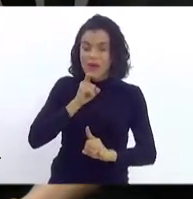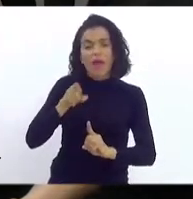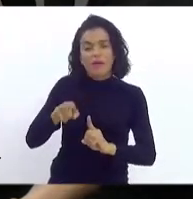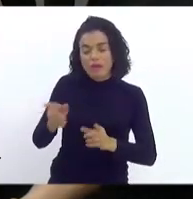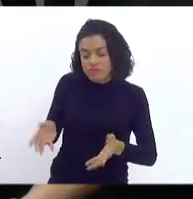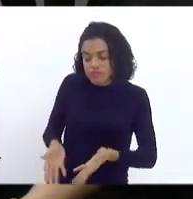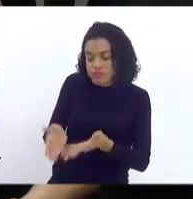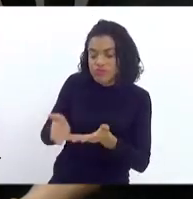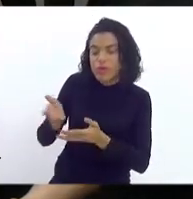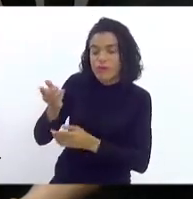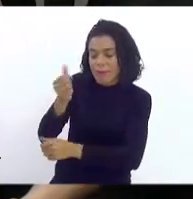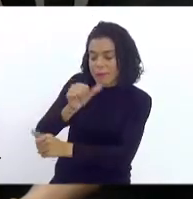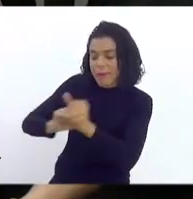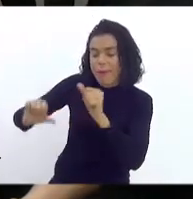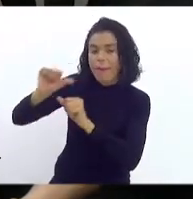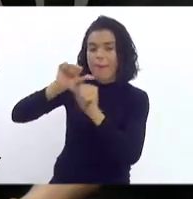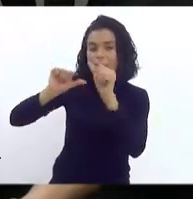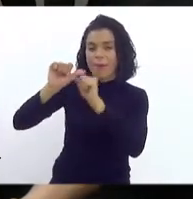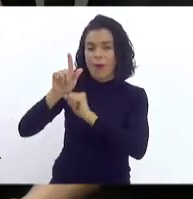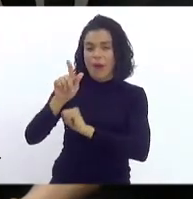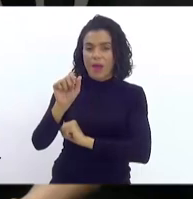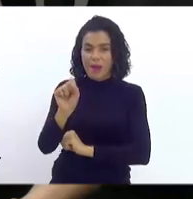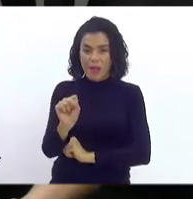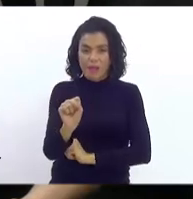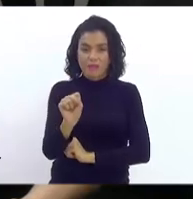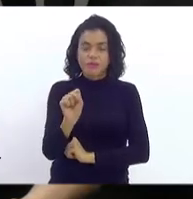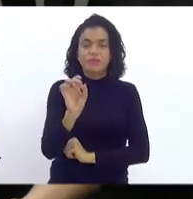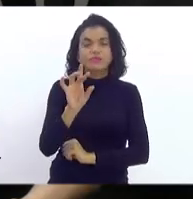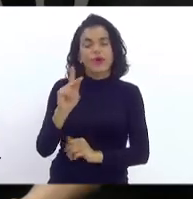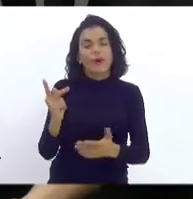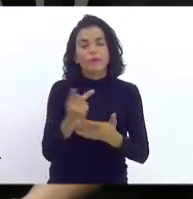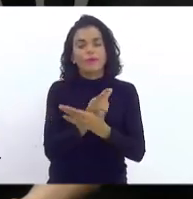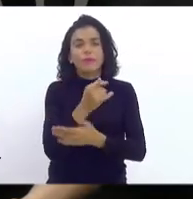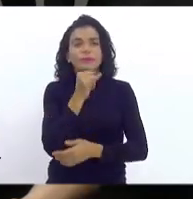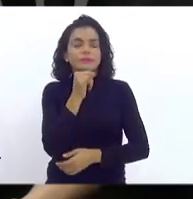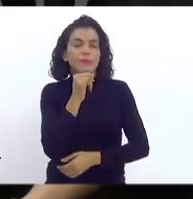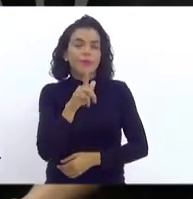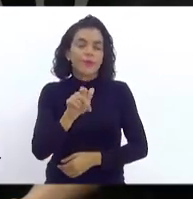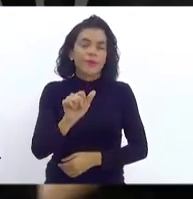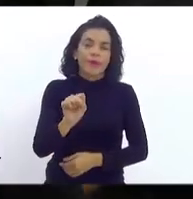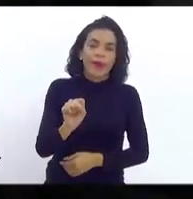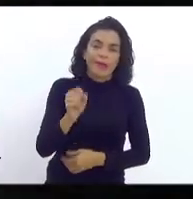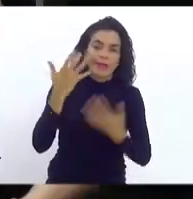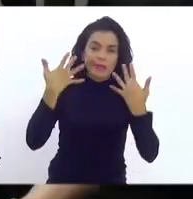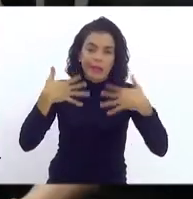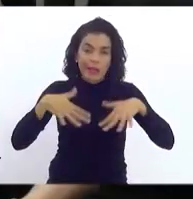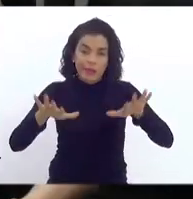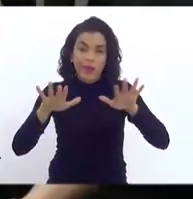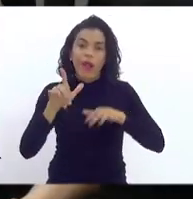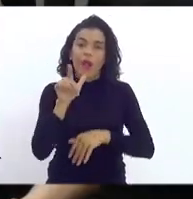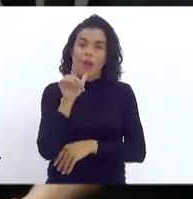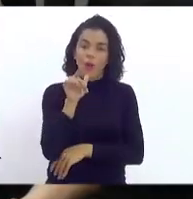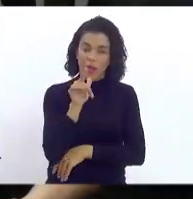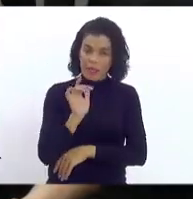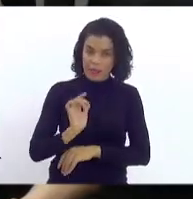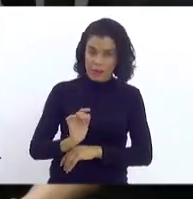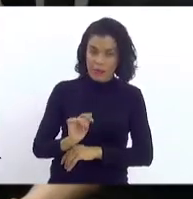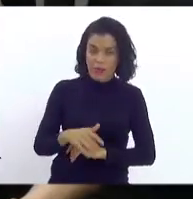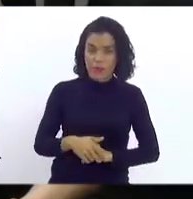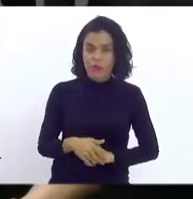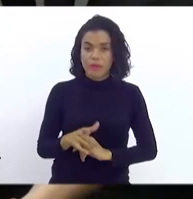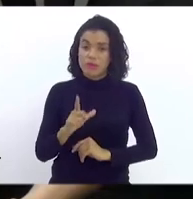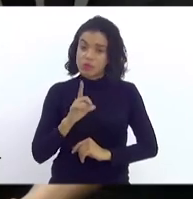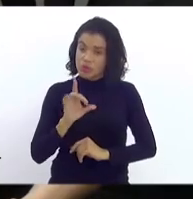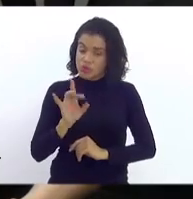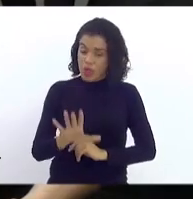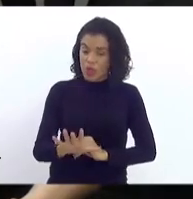A regasificação ela só ocorre em caso de um gás natural liquefeito. Né, esse processo só